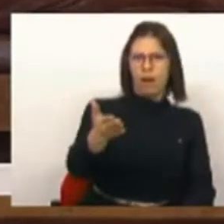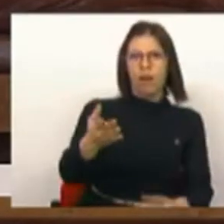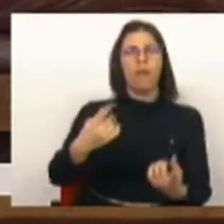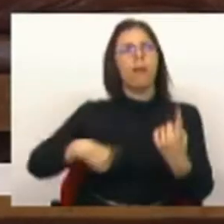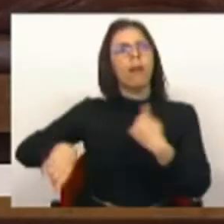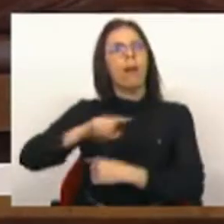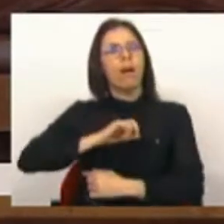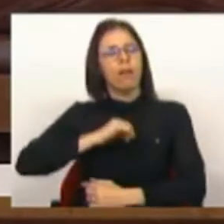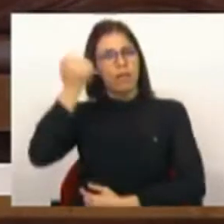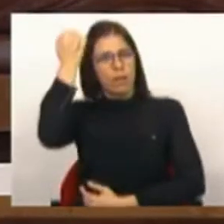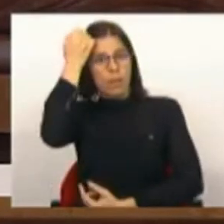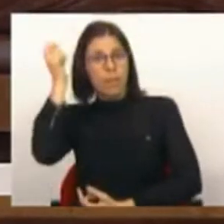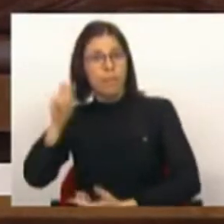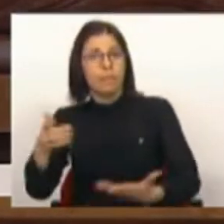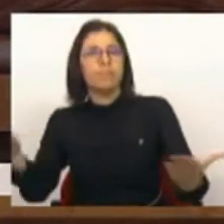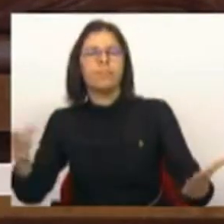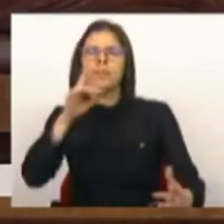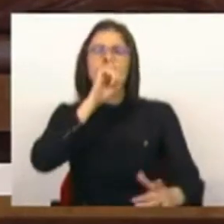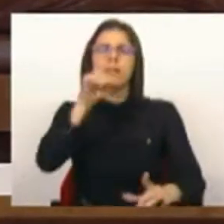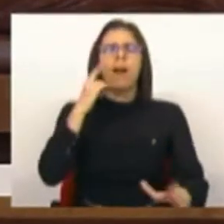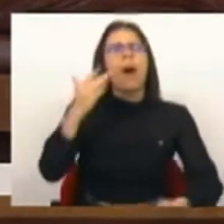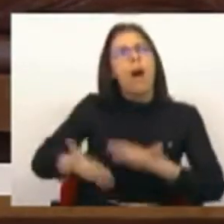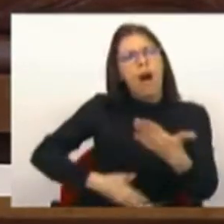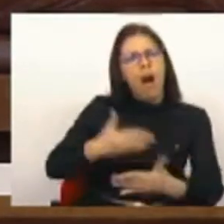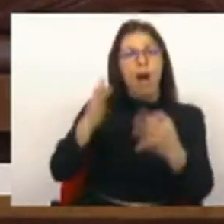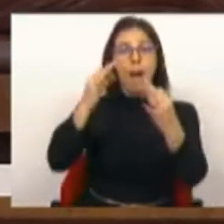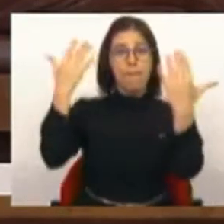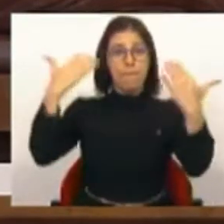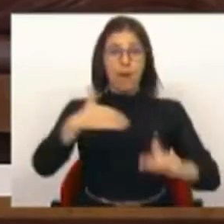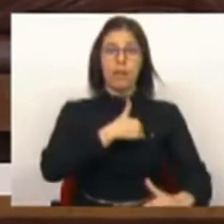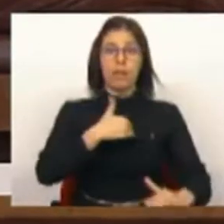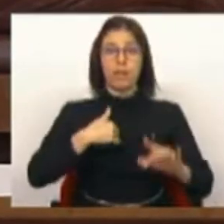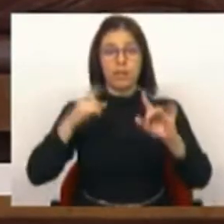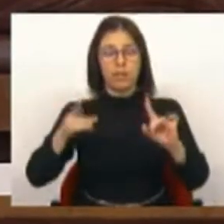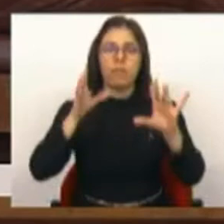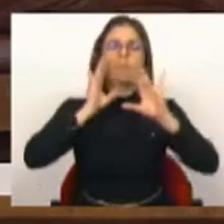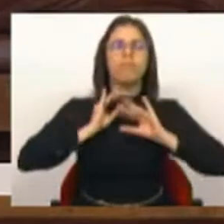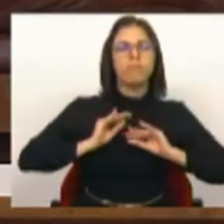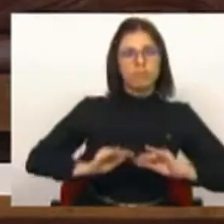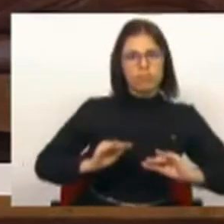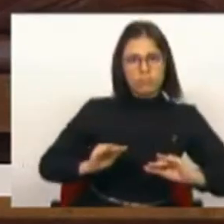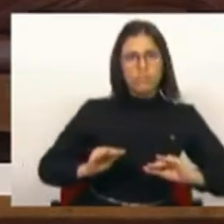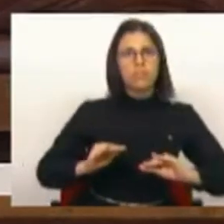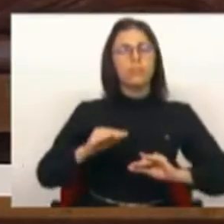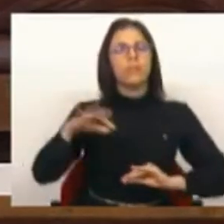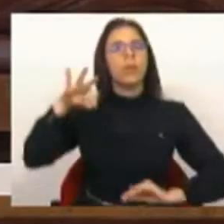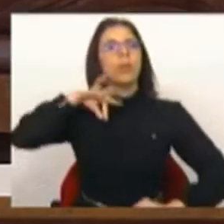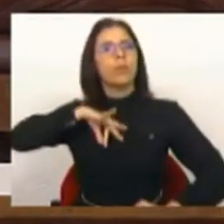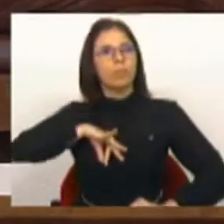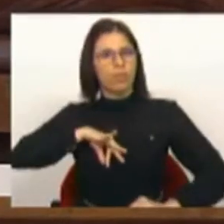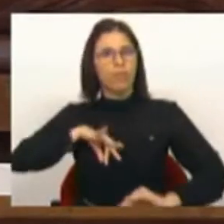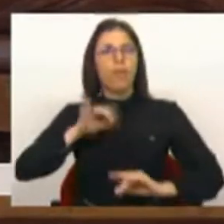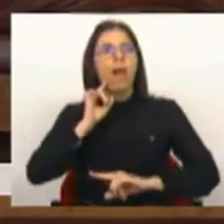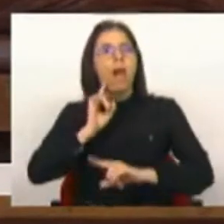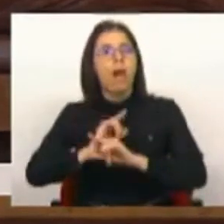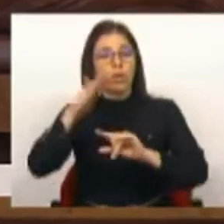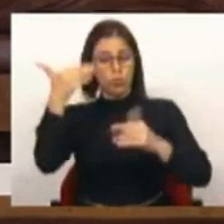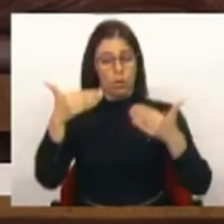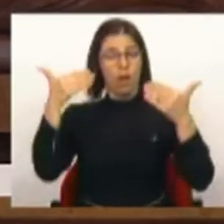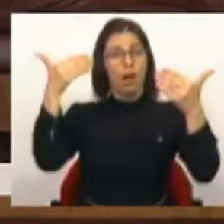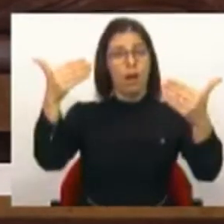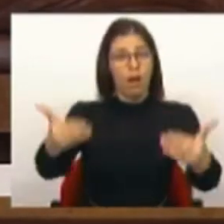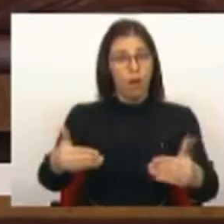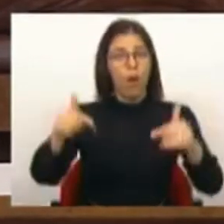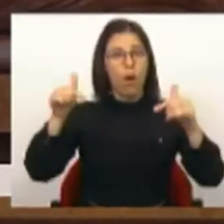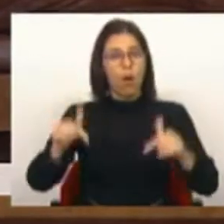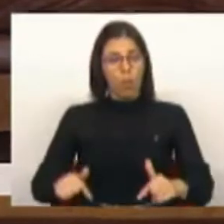os nossos magistrados? Se continuamos a tratar mal a saúde, a educação, os profissionais que estão na linha da frente